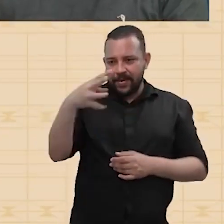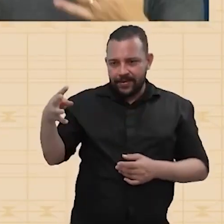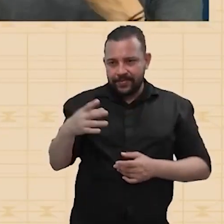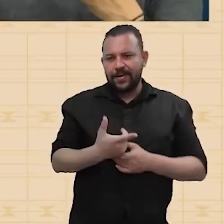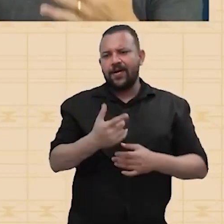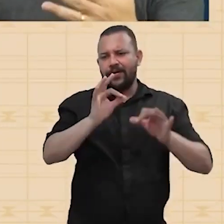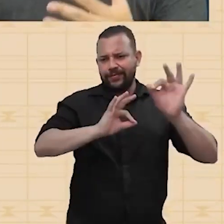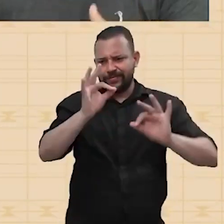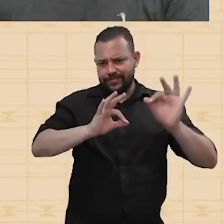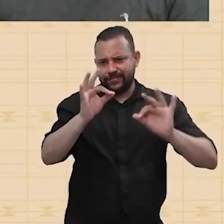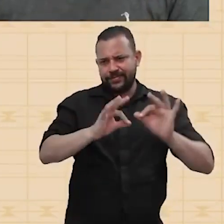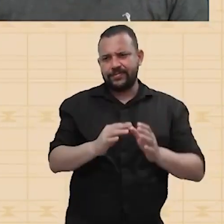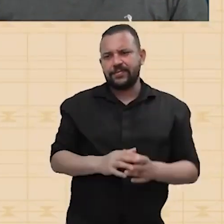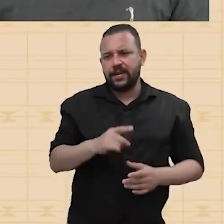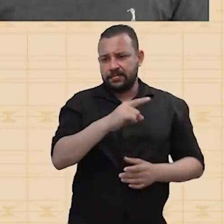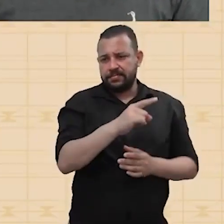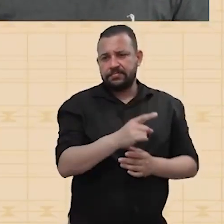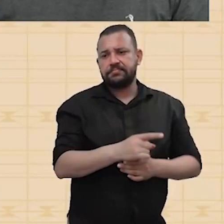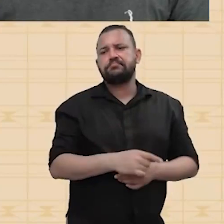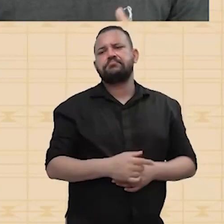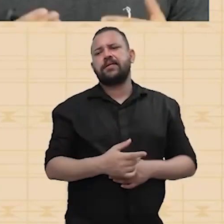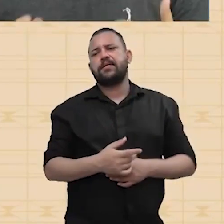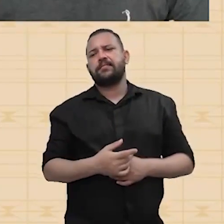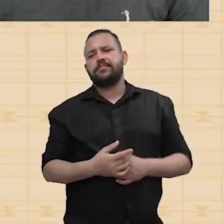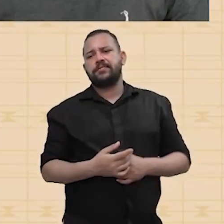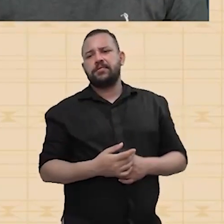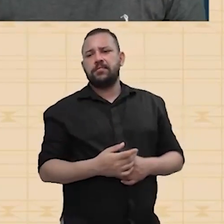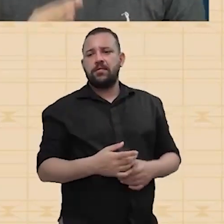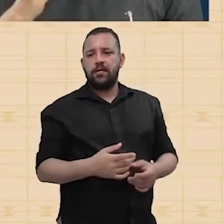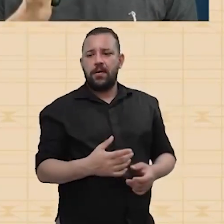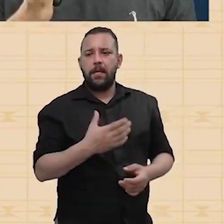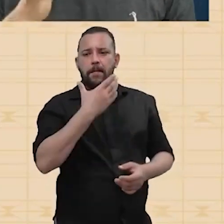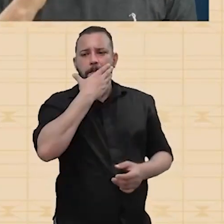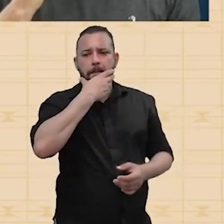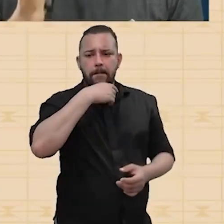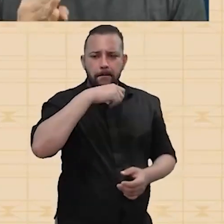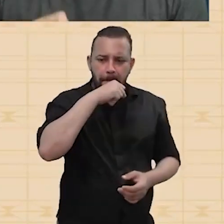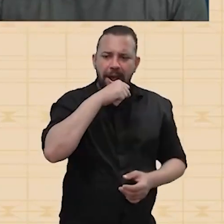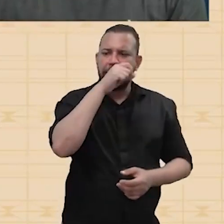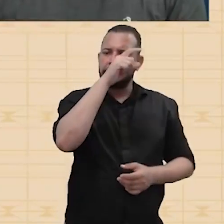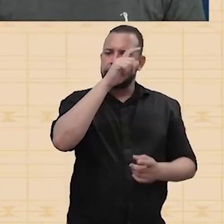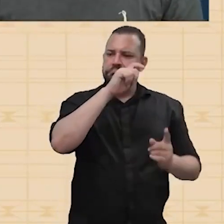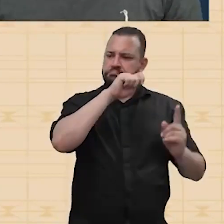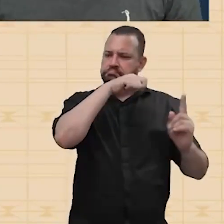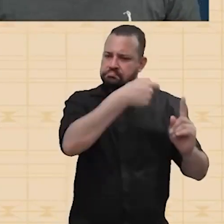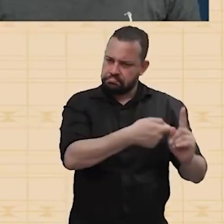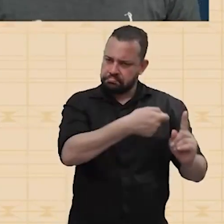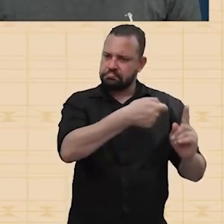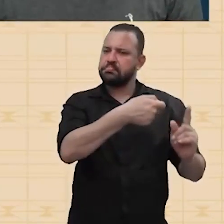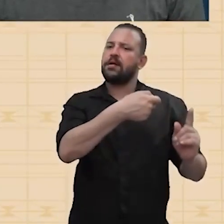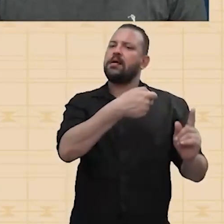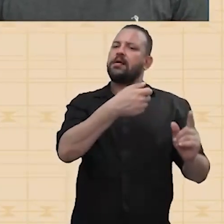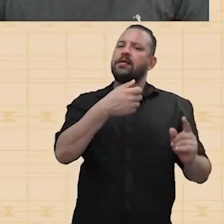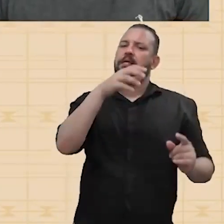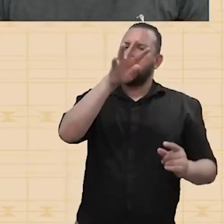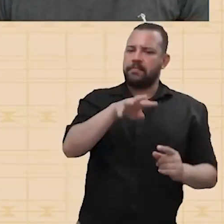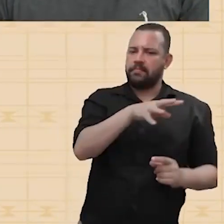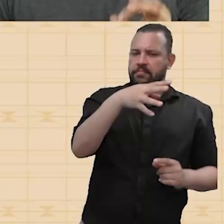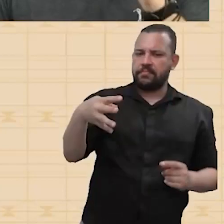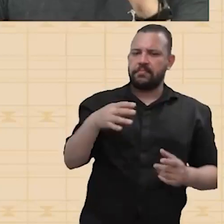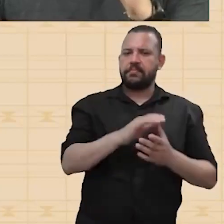como essa, Mendeleev recebeu o título de pai da tabela periódica. Tudo